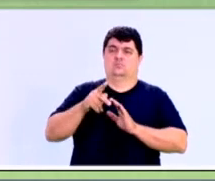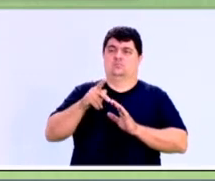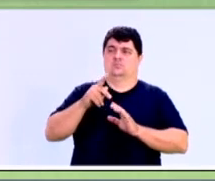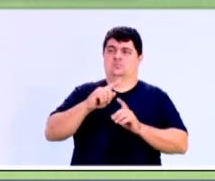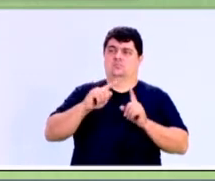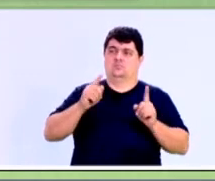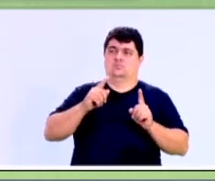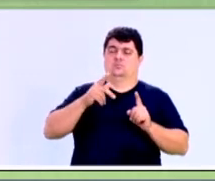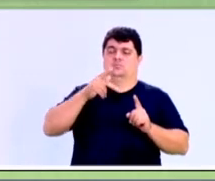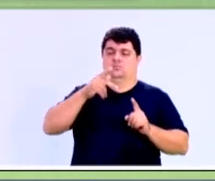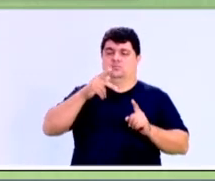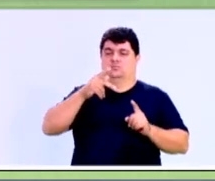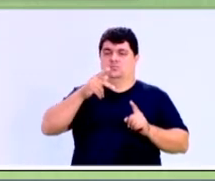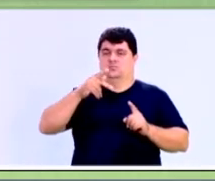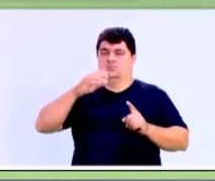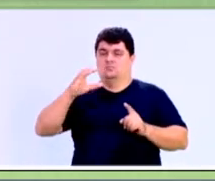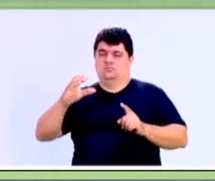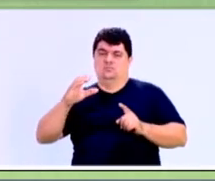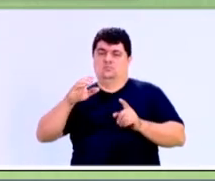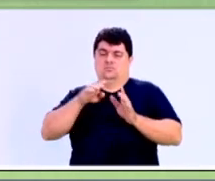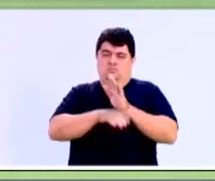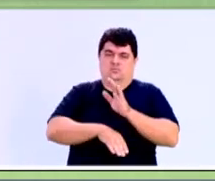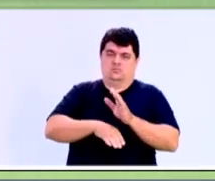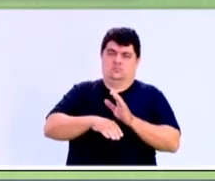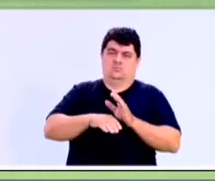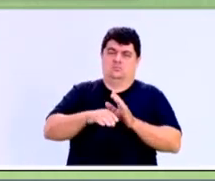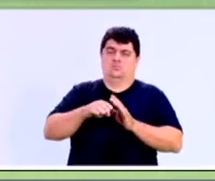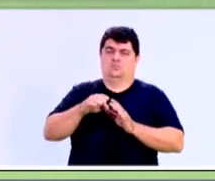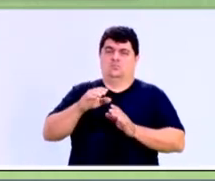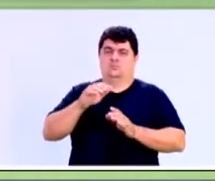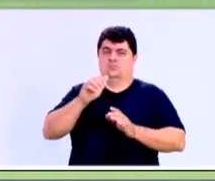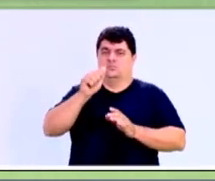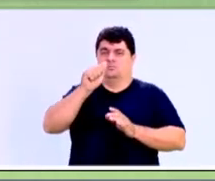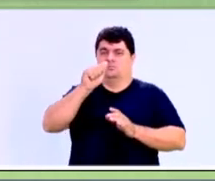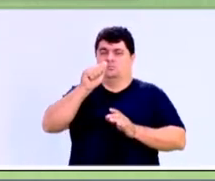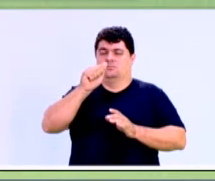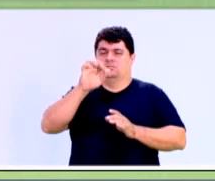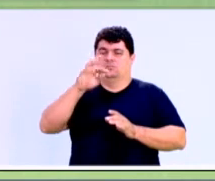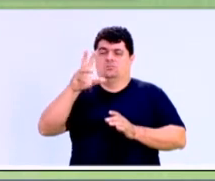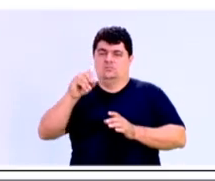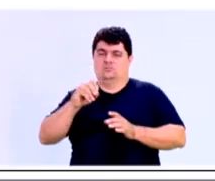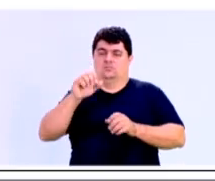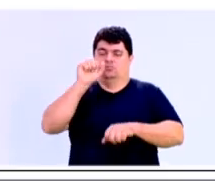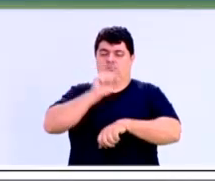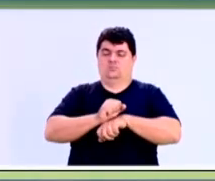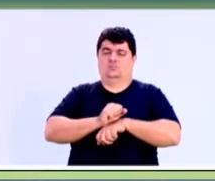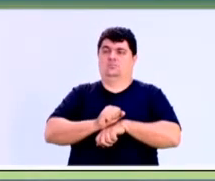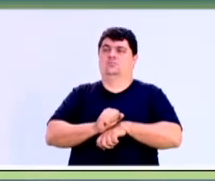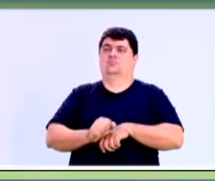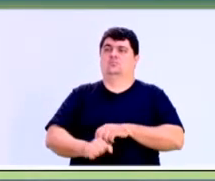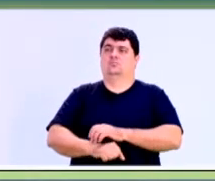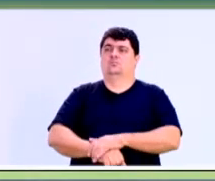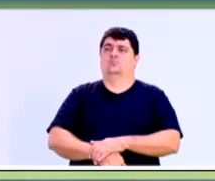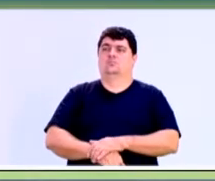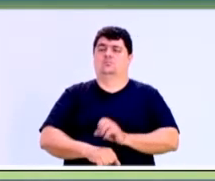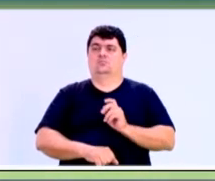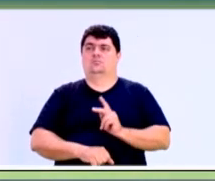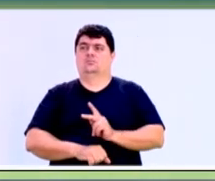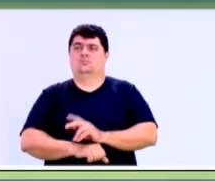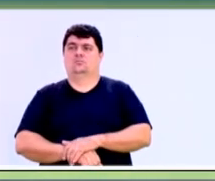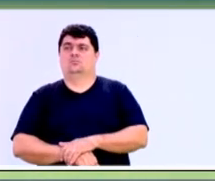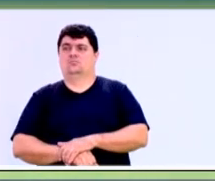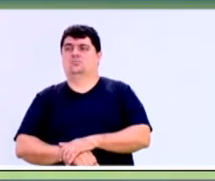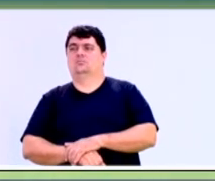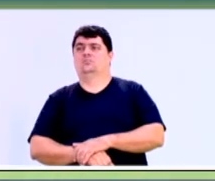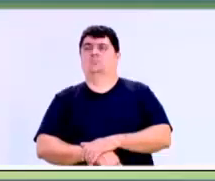mais patrimônio líquido, menos ativo não circulante. Ok? E a